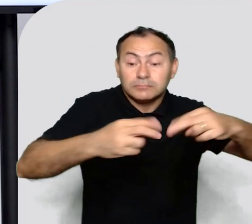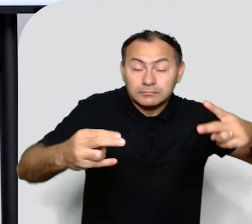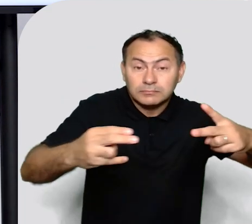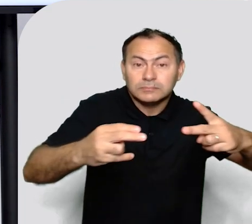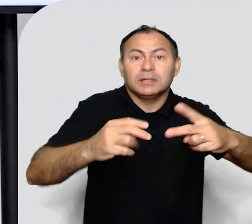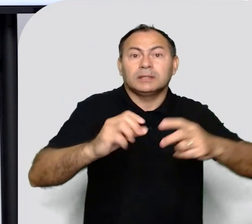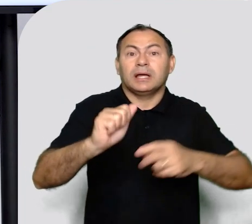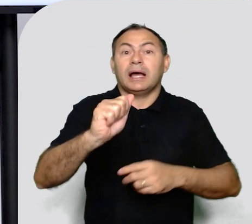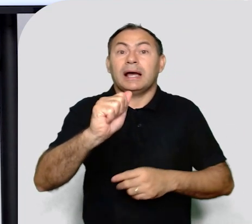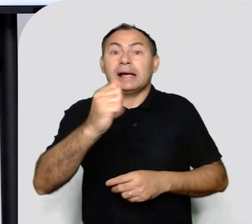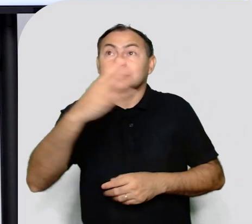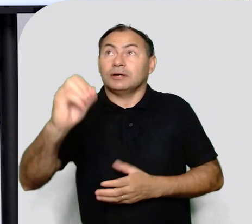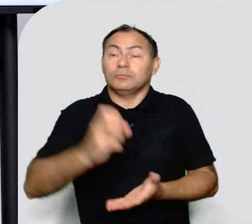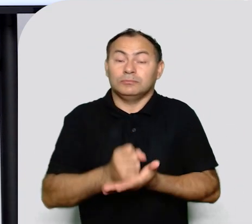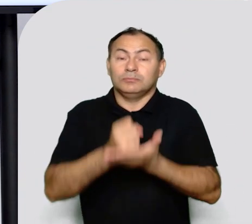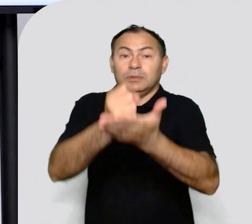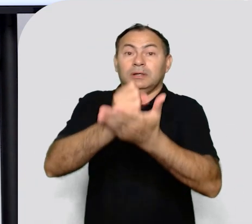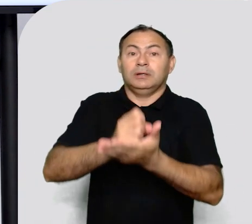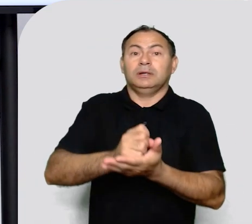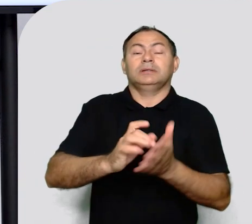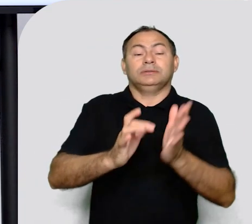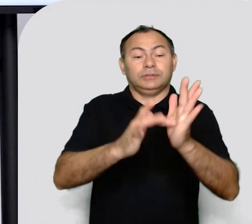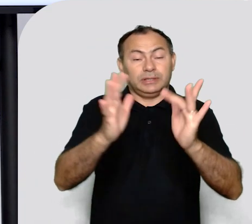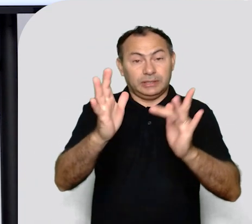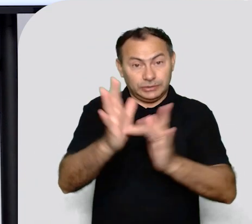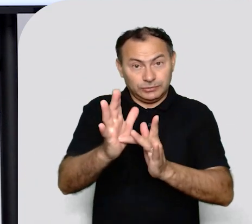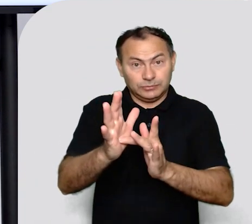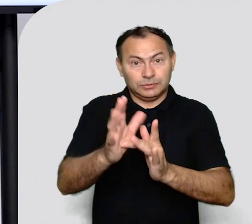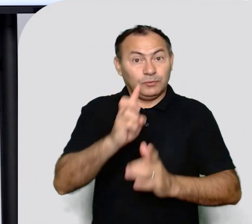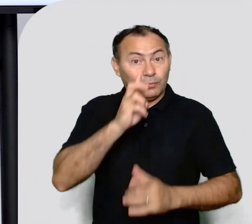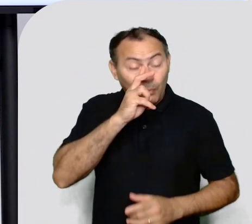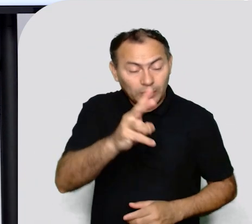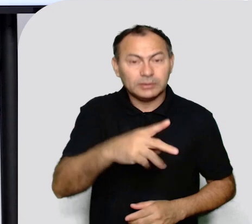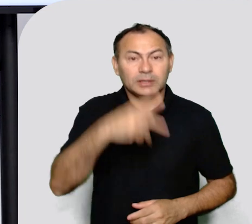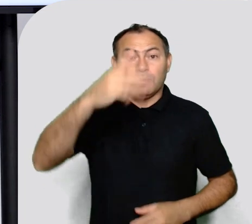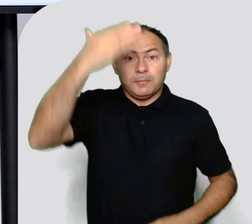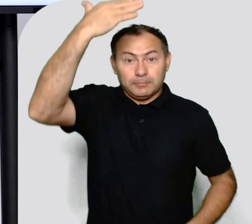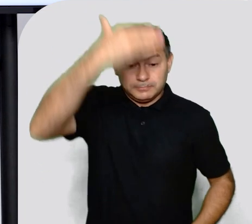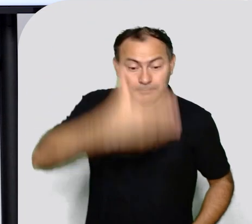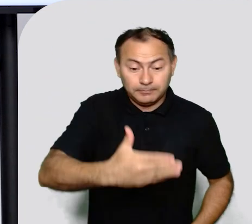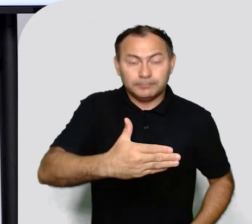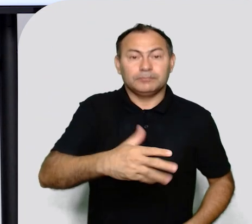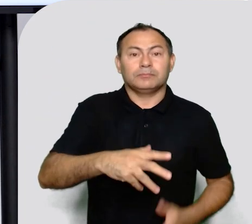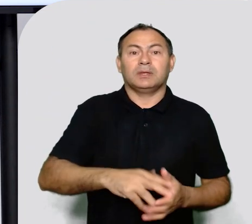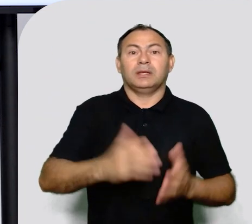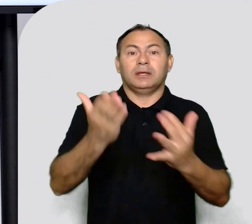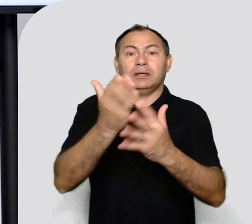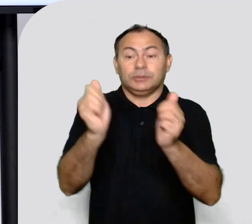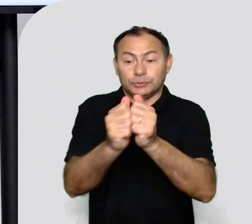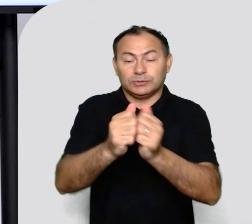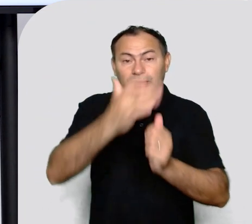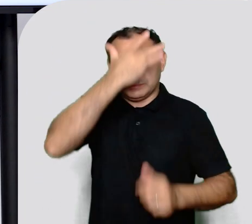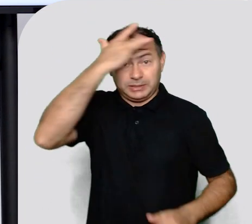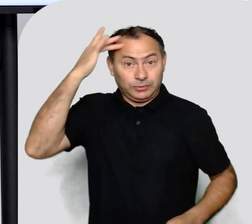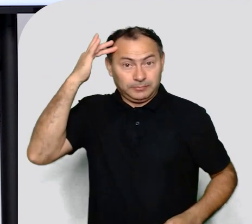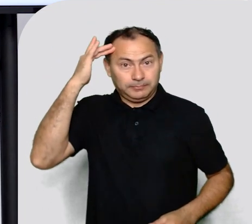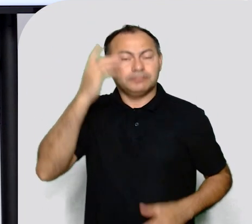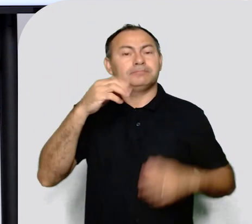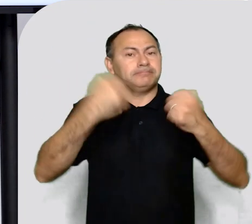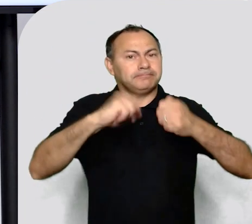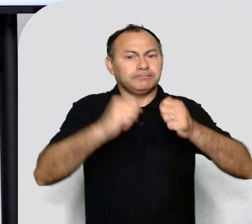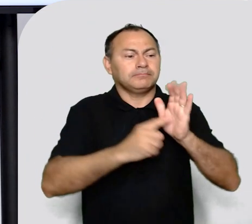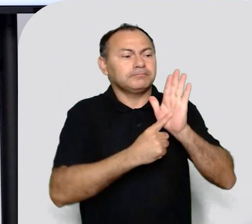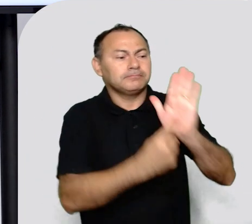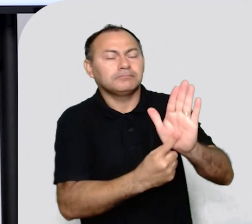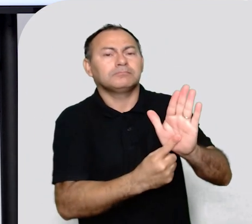instrumento da ação redentora e salvadora de Cristo e de sua presença entre os homens. Deve